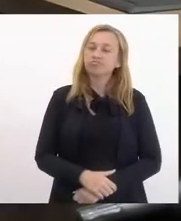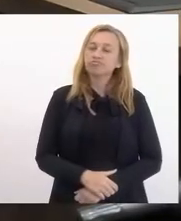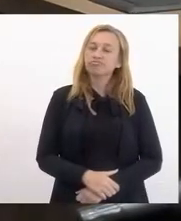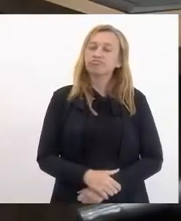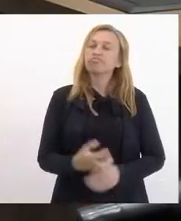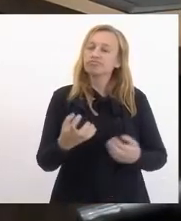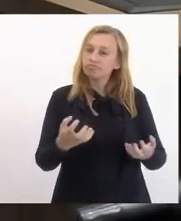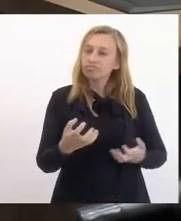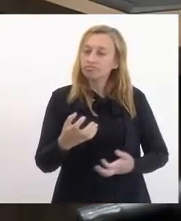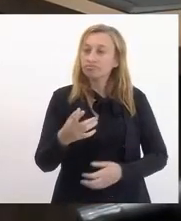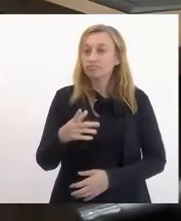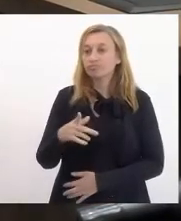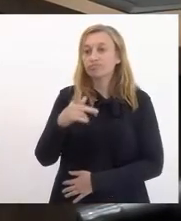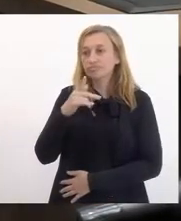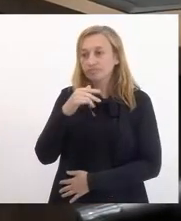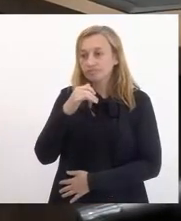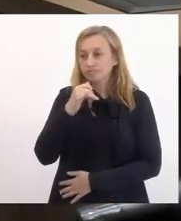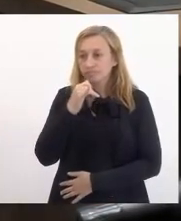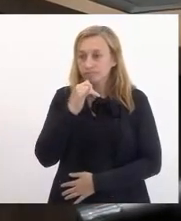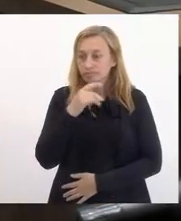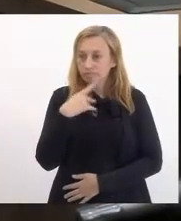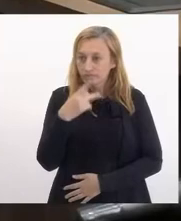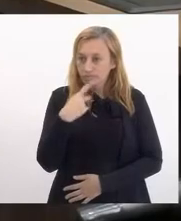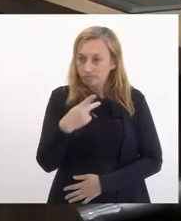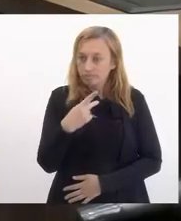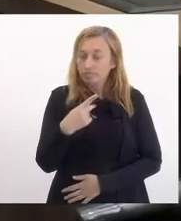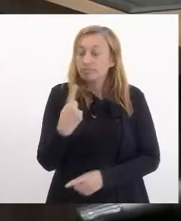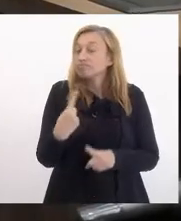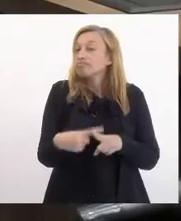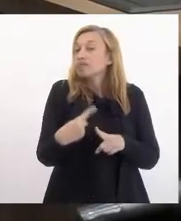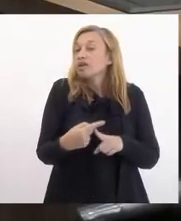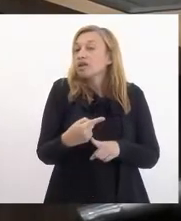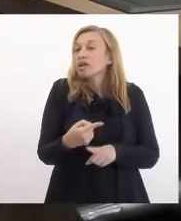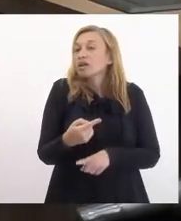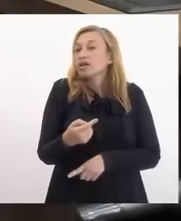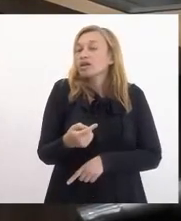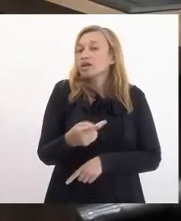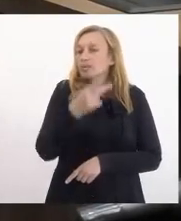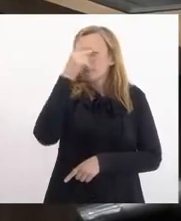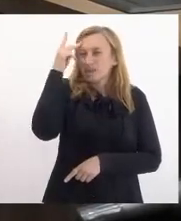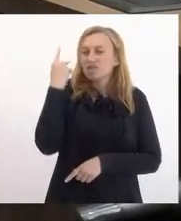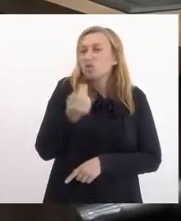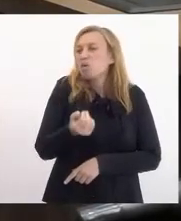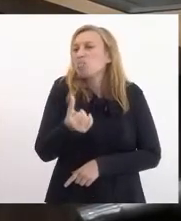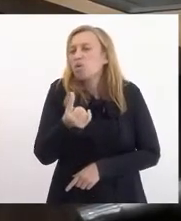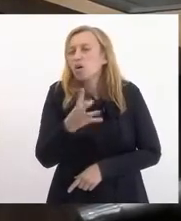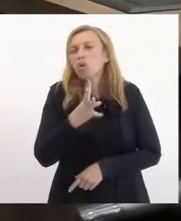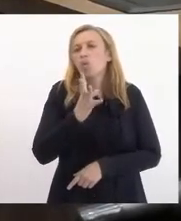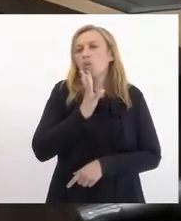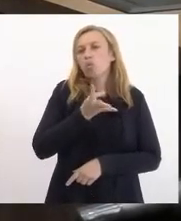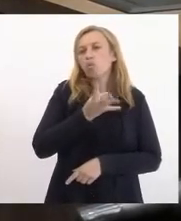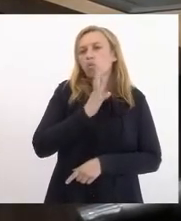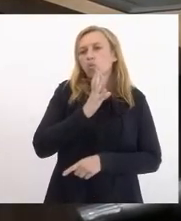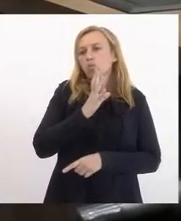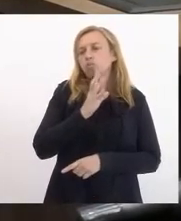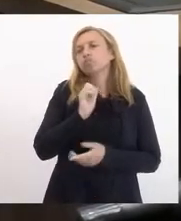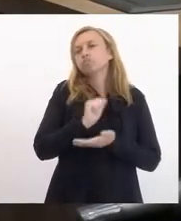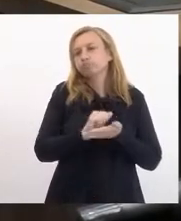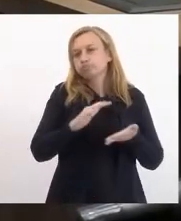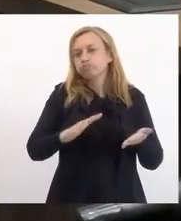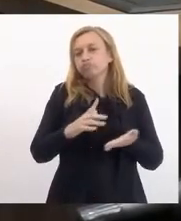queria reafirmar, porque pouca gente conhece essa atividade, que nós